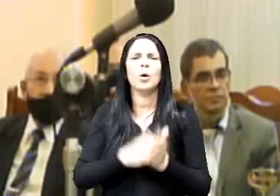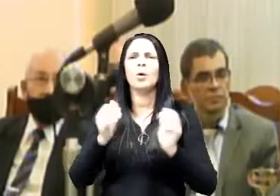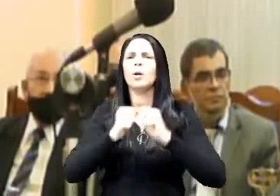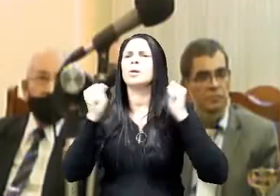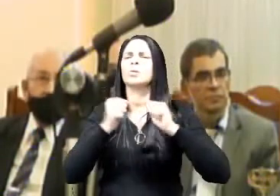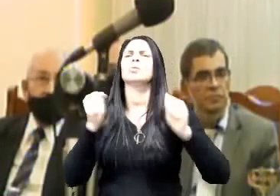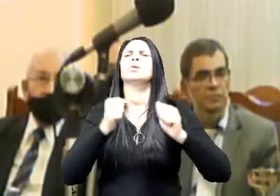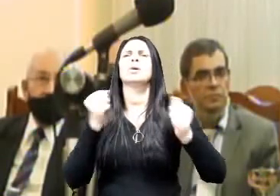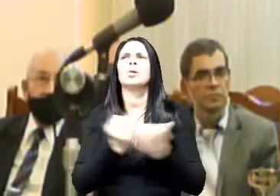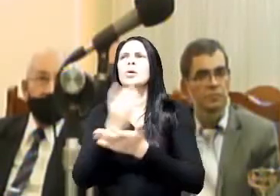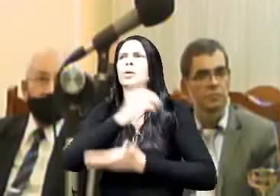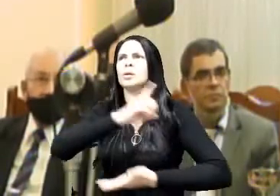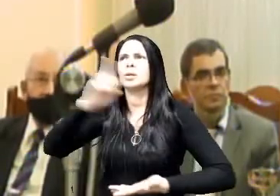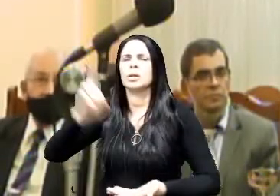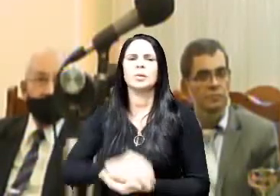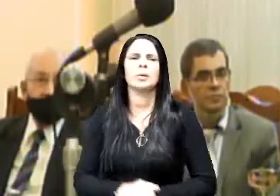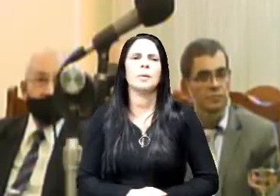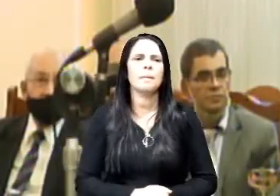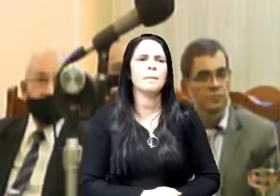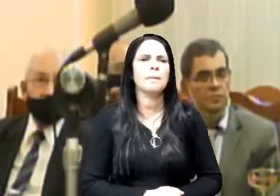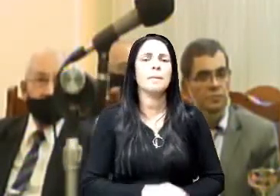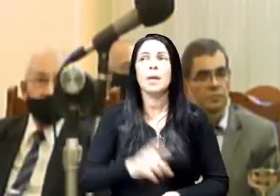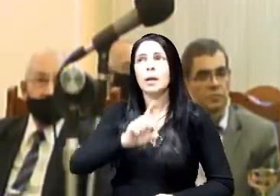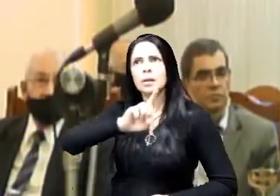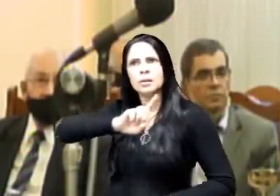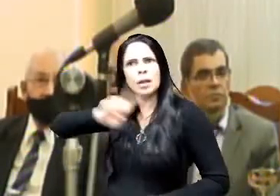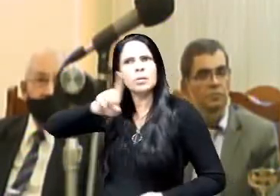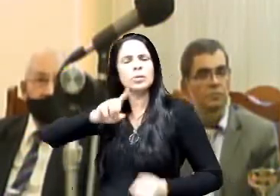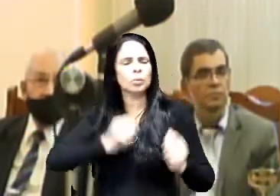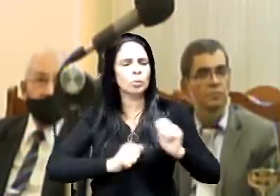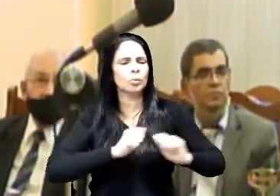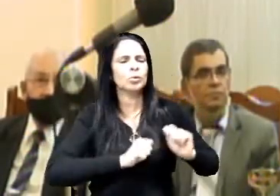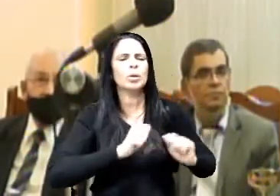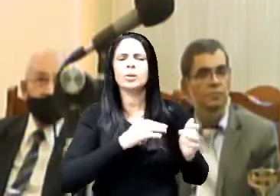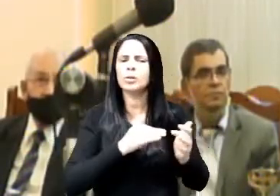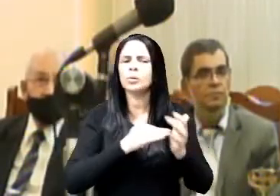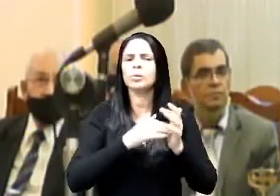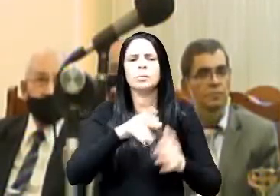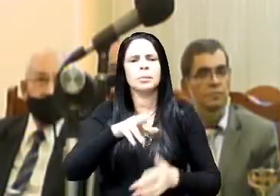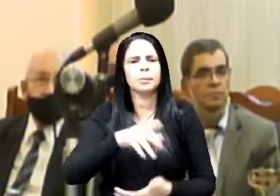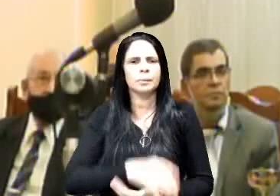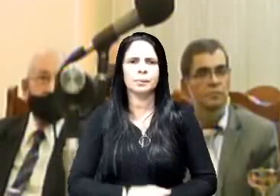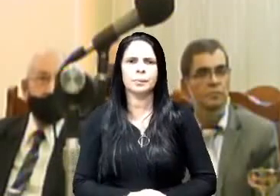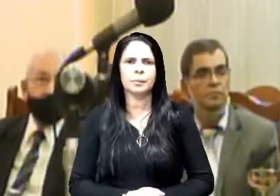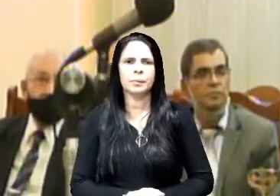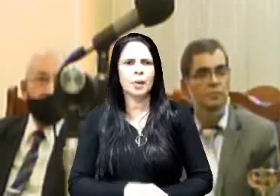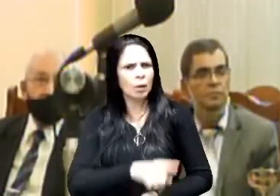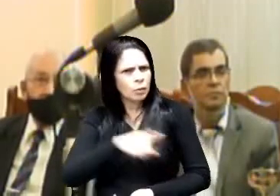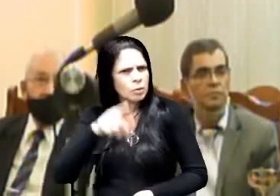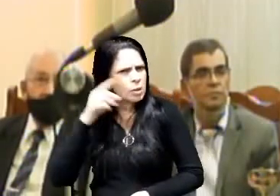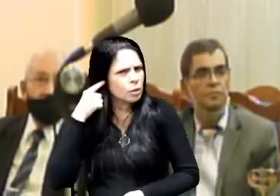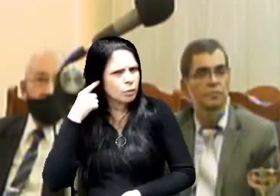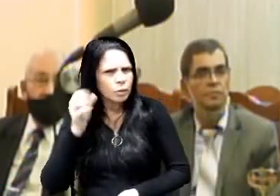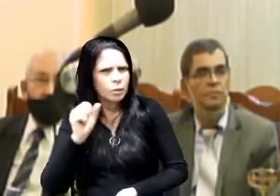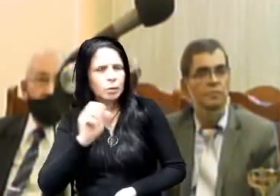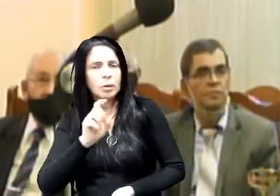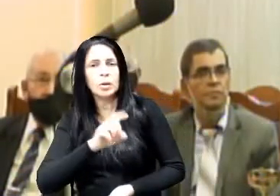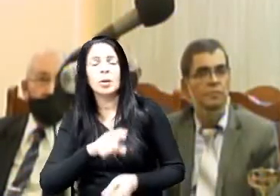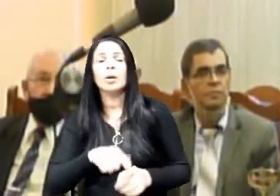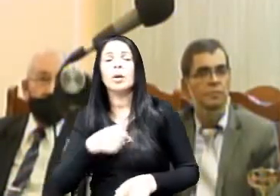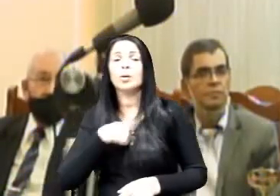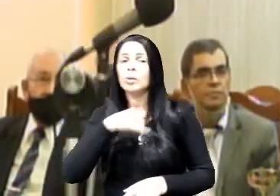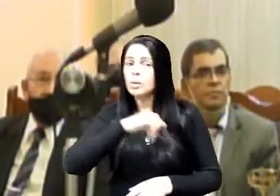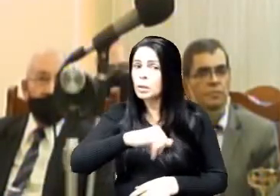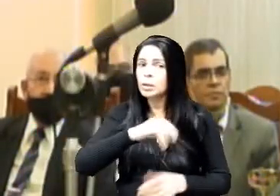a Deus. Deus está no controle de tudo, irmão. Vocês não ouviram, não. Eu estou dizendo que Deus está